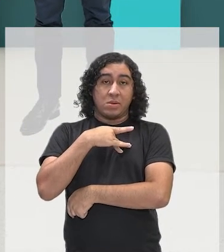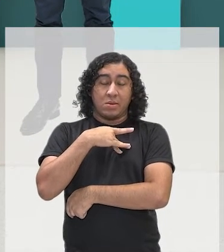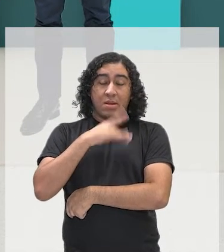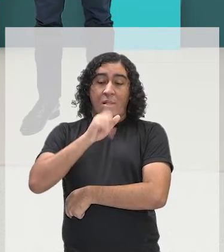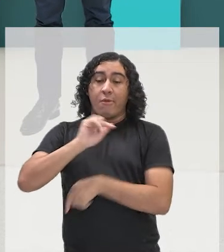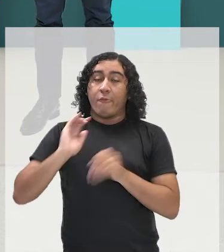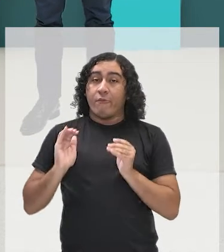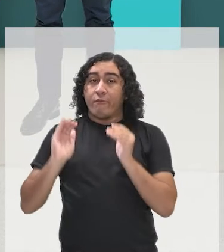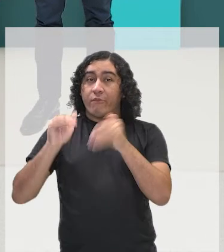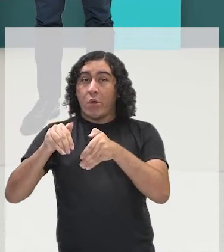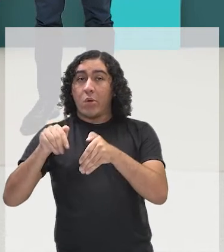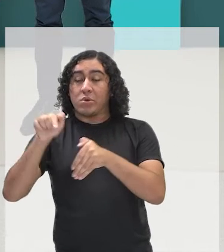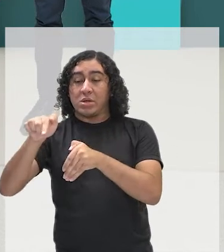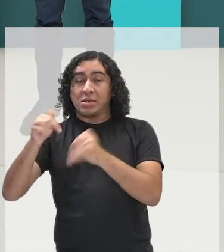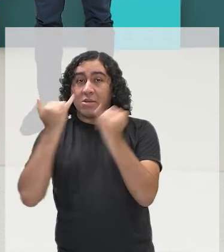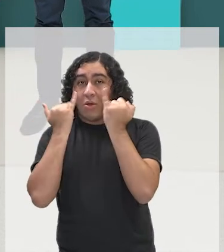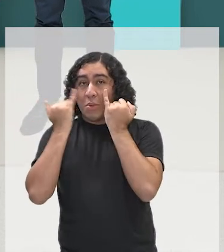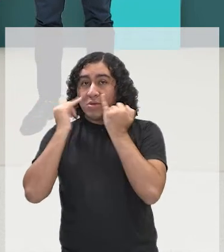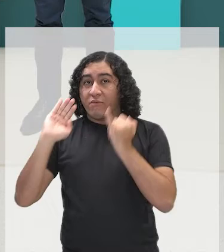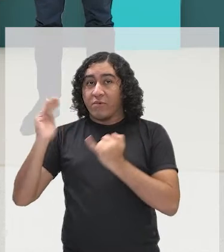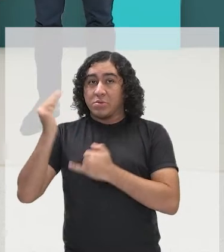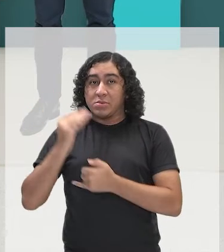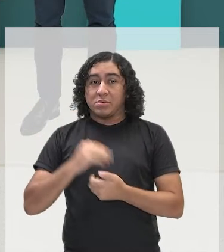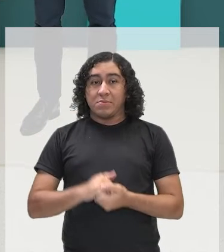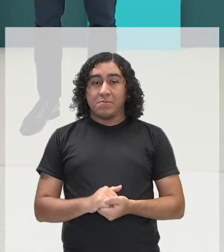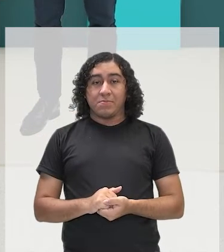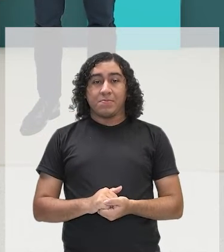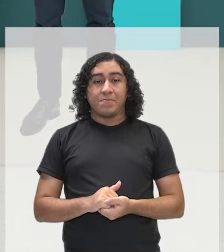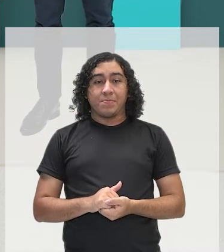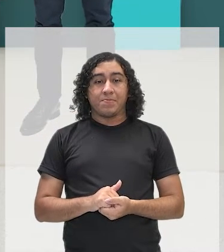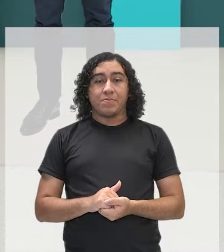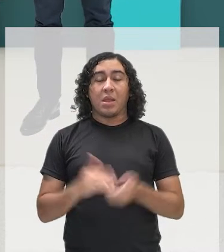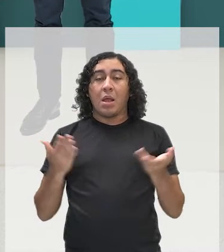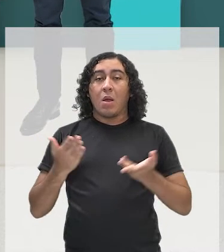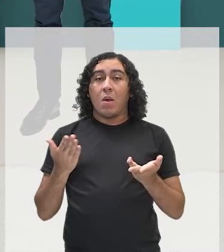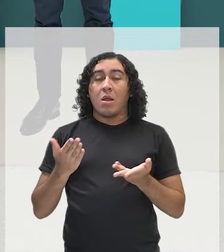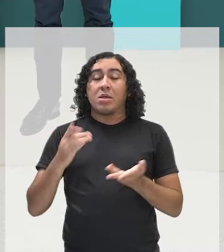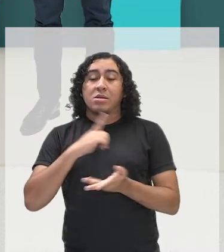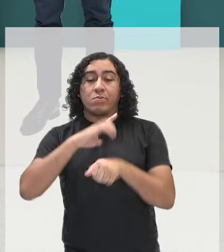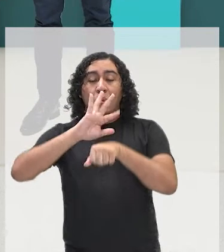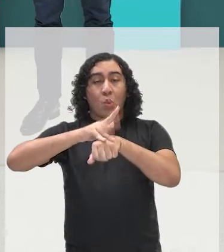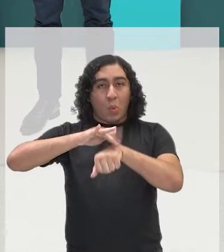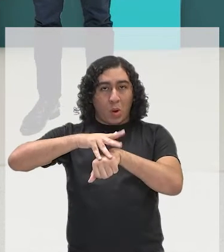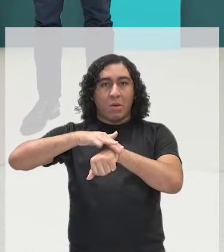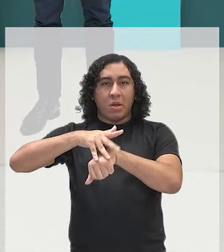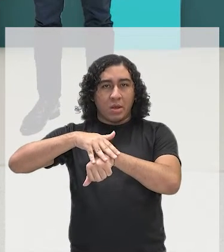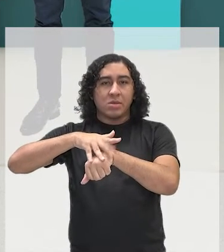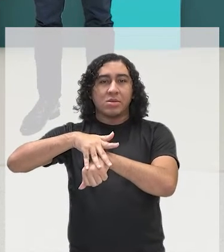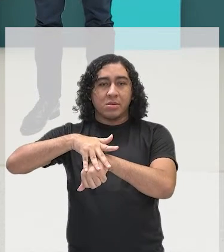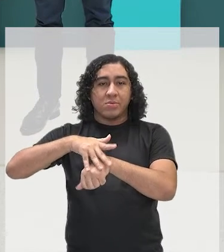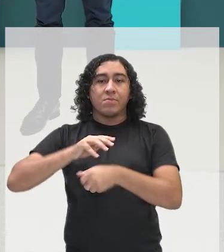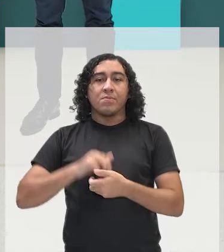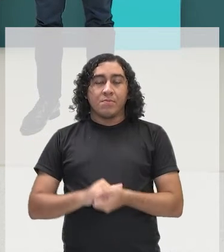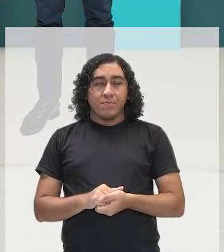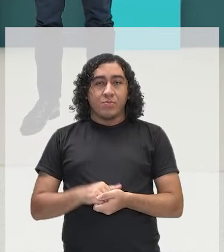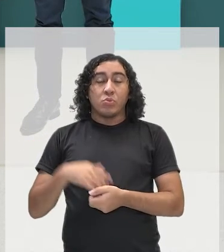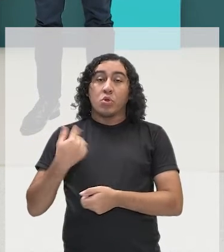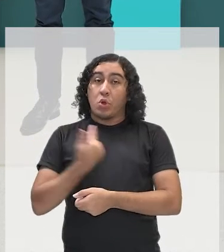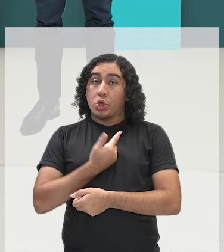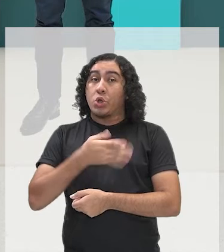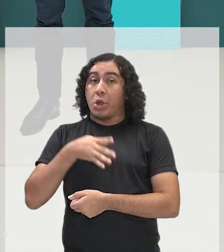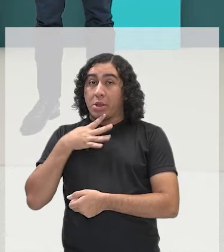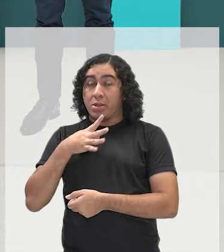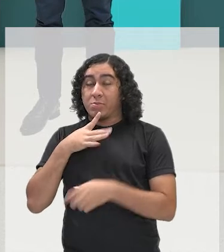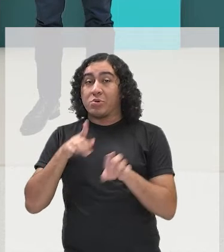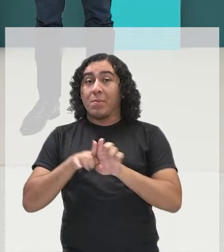tipos de doenças que são bastante comuns, né, no nosso dia a dia, só para a gente saber como é que são essas palavrinhas, né, essas doenças em língua